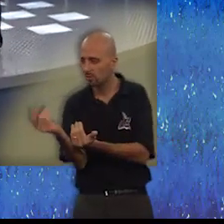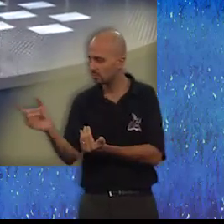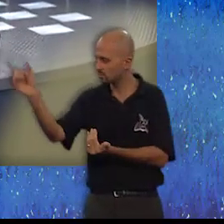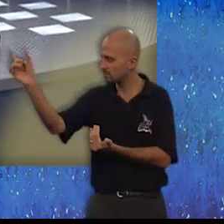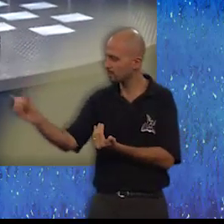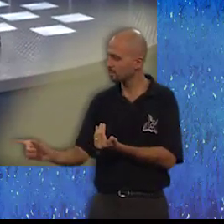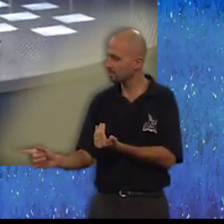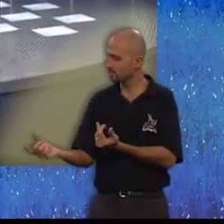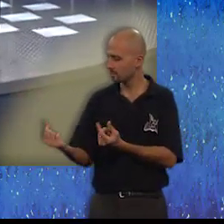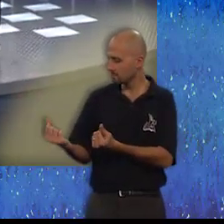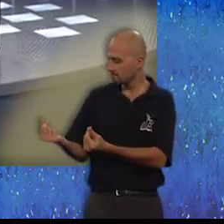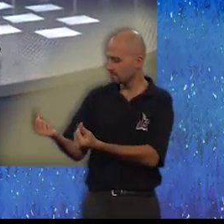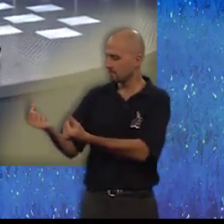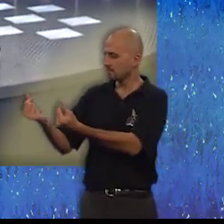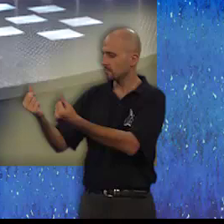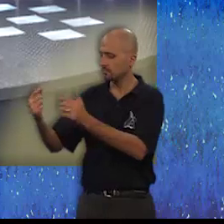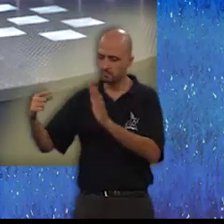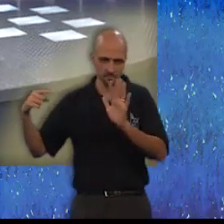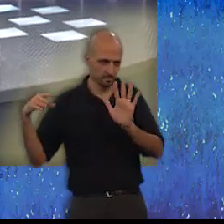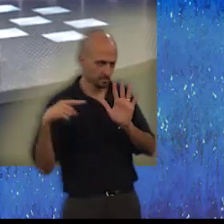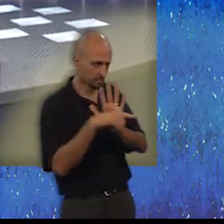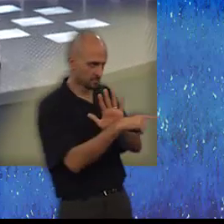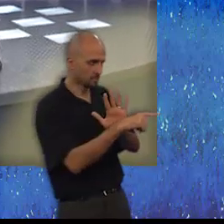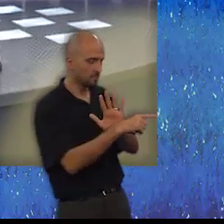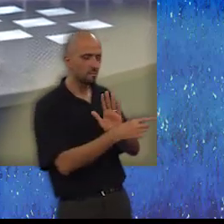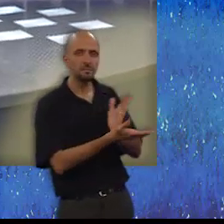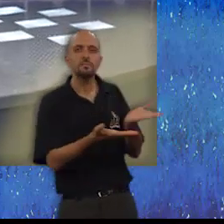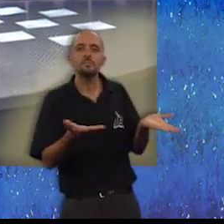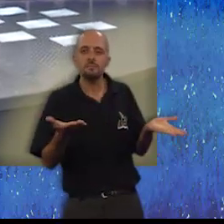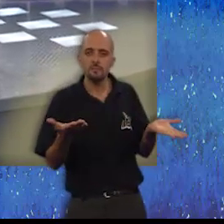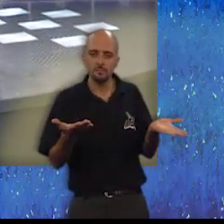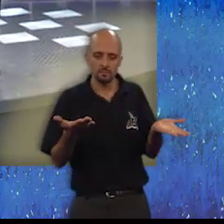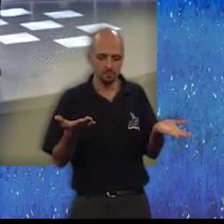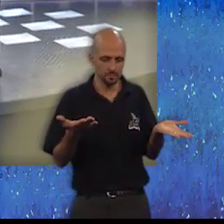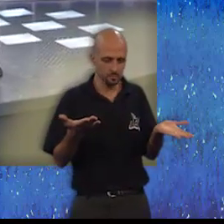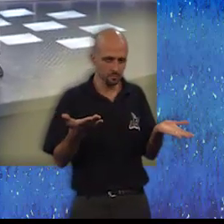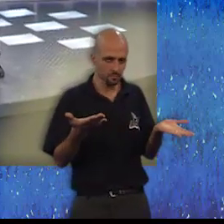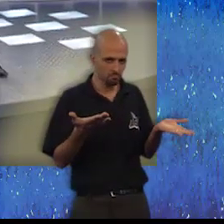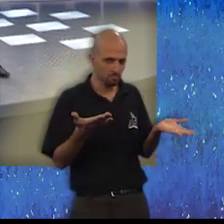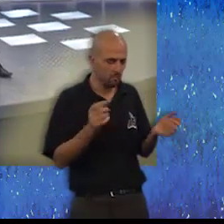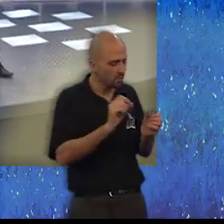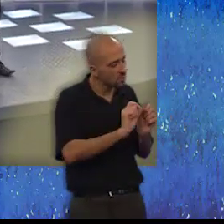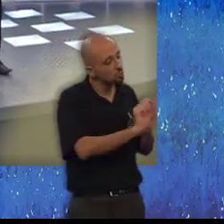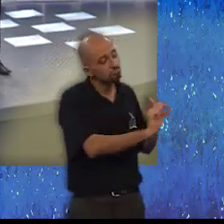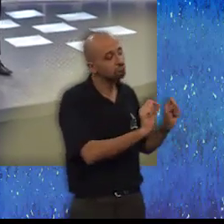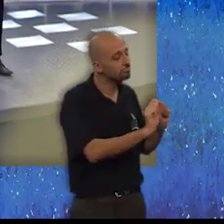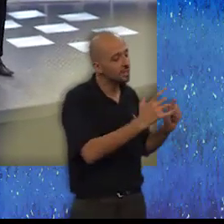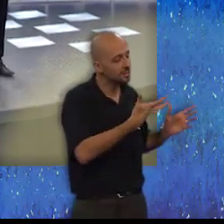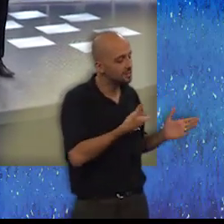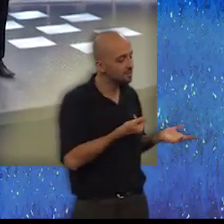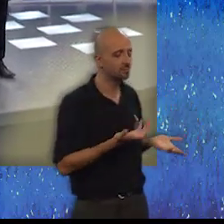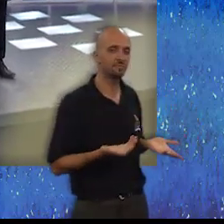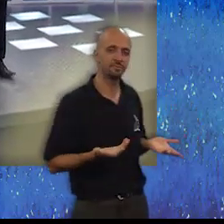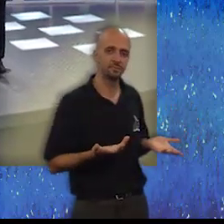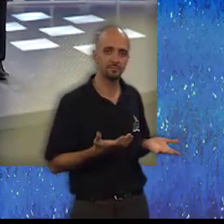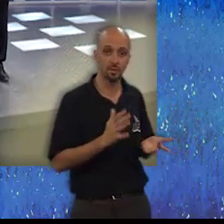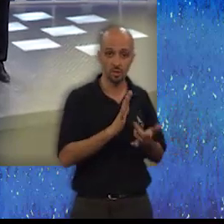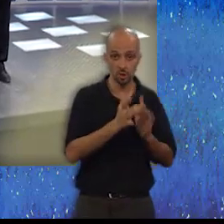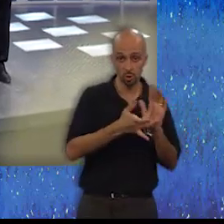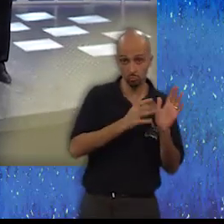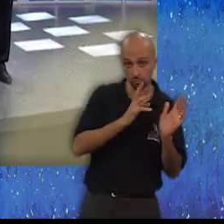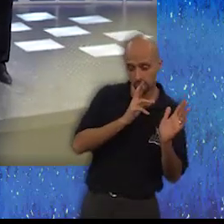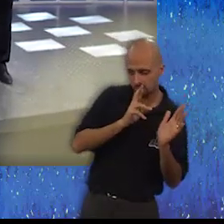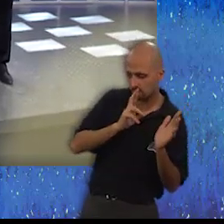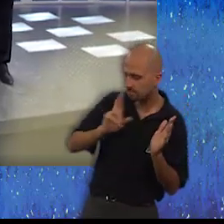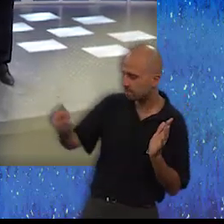fazer a pergunta, a tão importante pergunta, Jesus logo dá uma resposta a ele dentro do